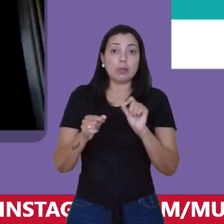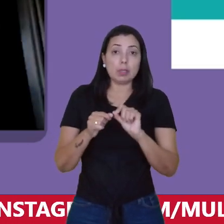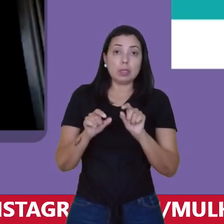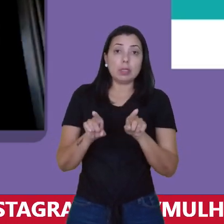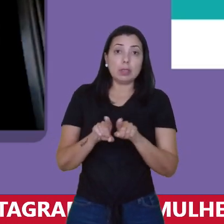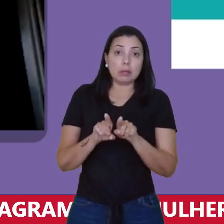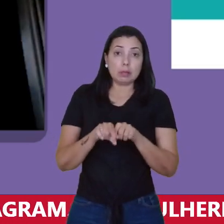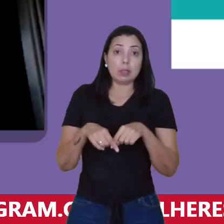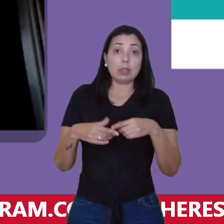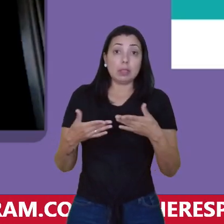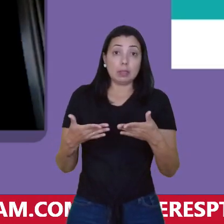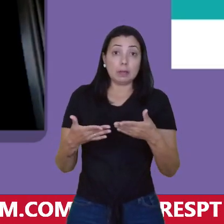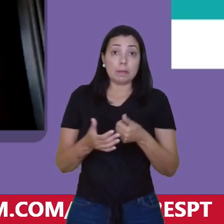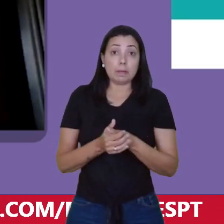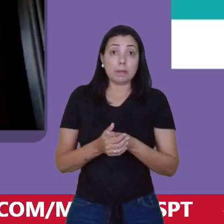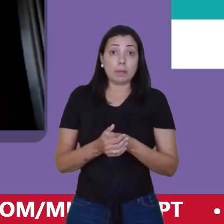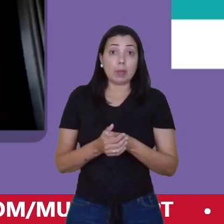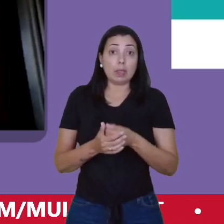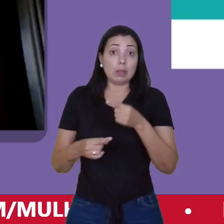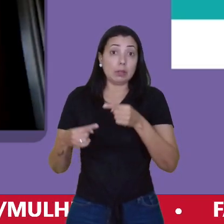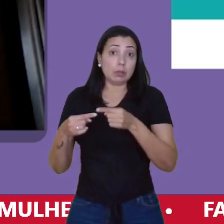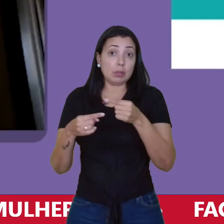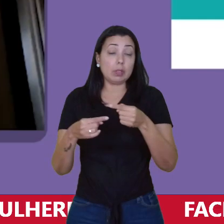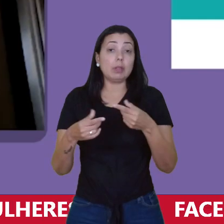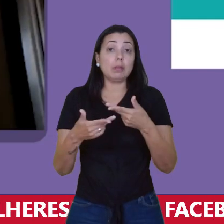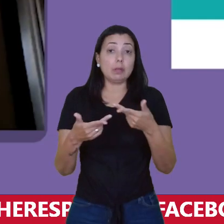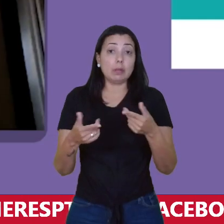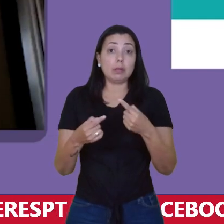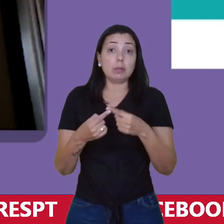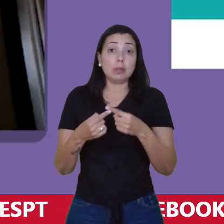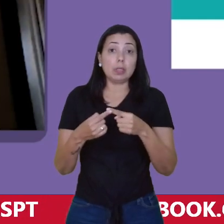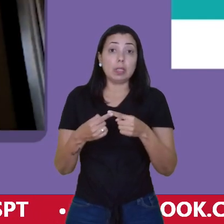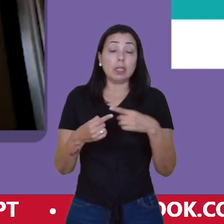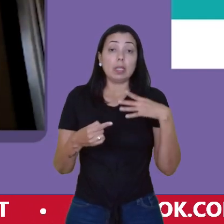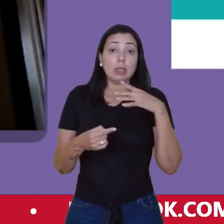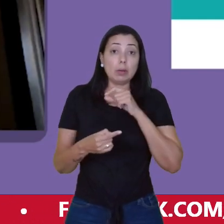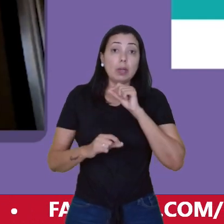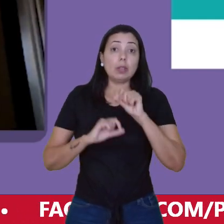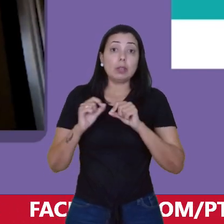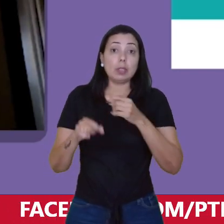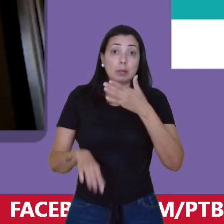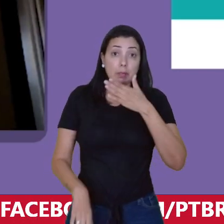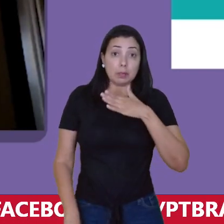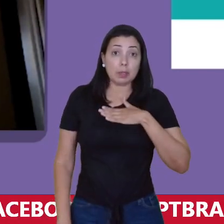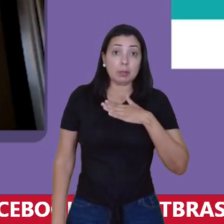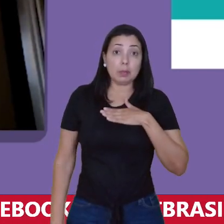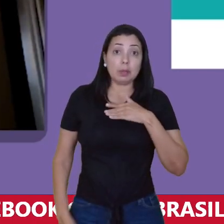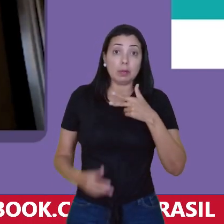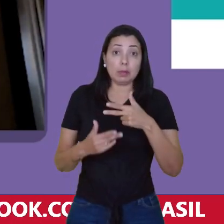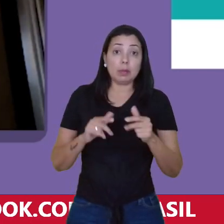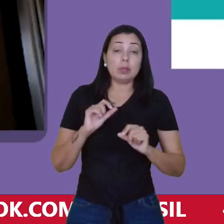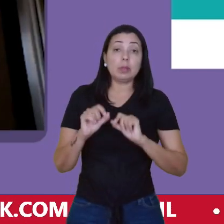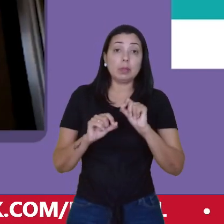Esse é um dos discursos do Bolsonaro. Então, eu acho que, para mim, uma questão